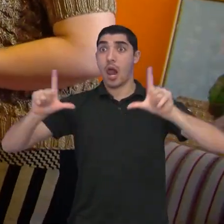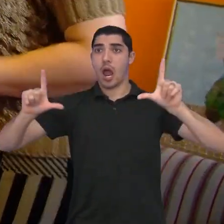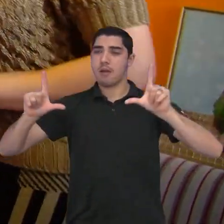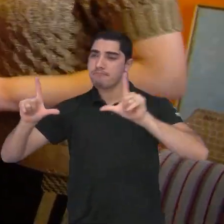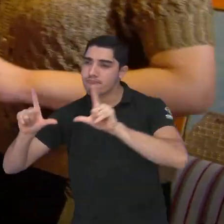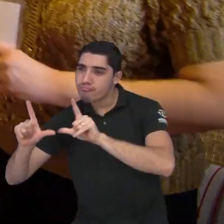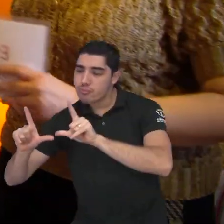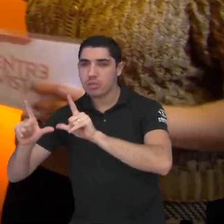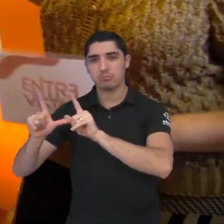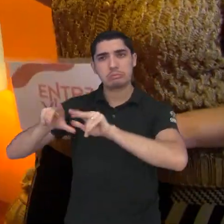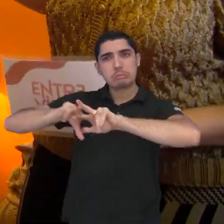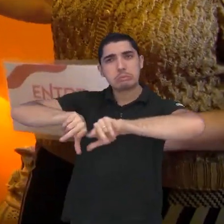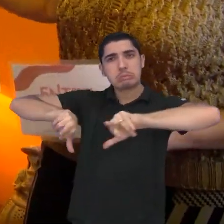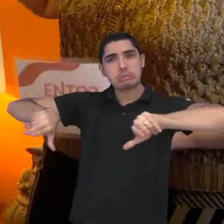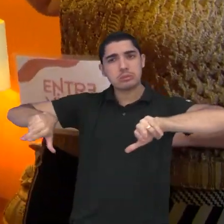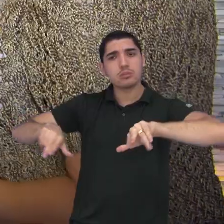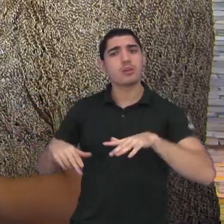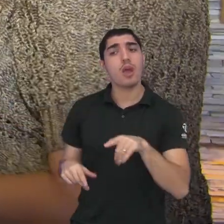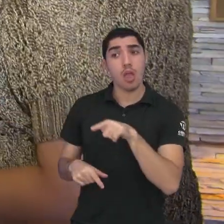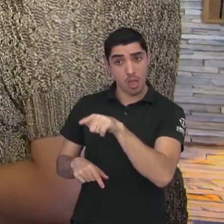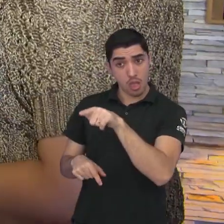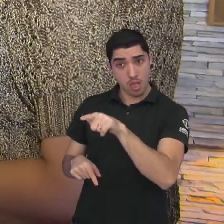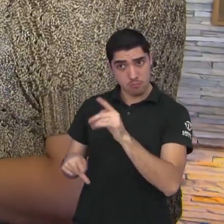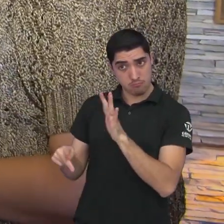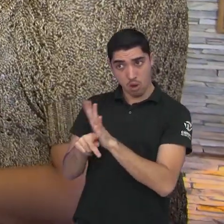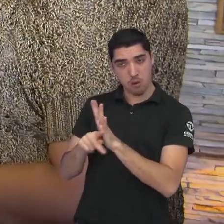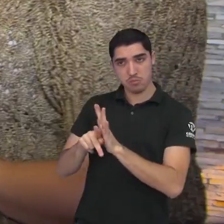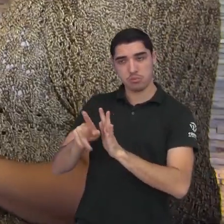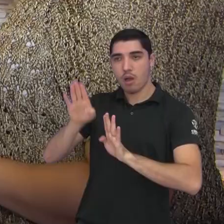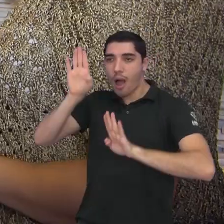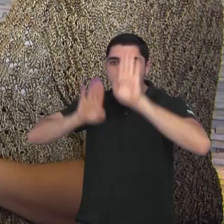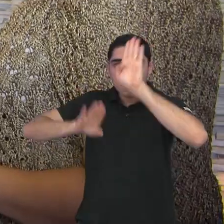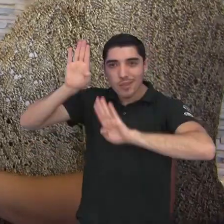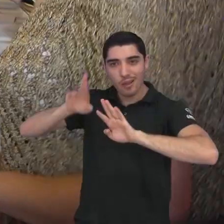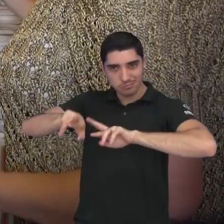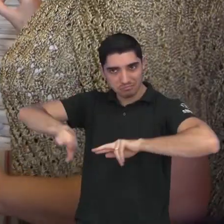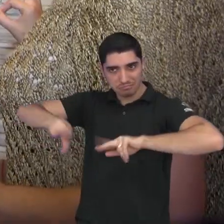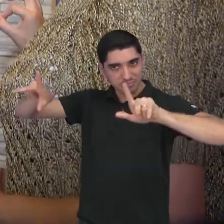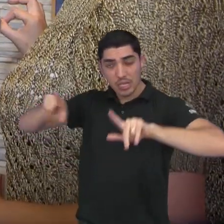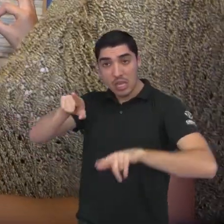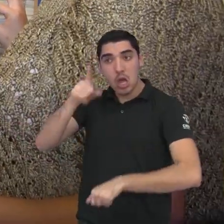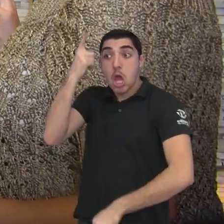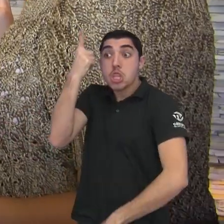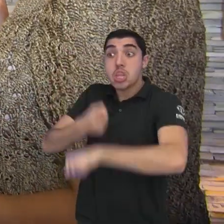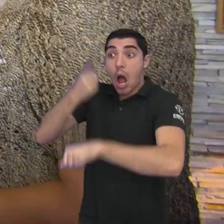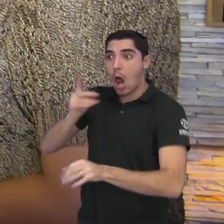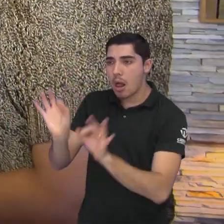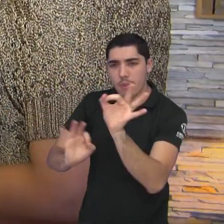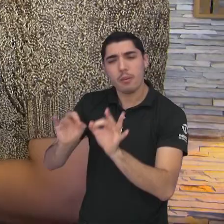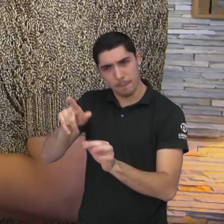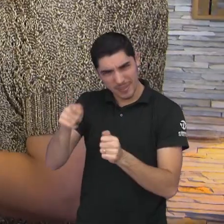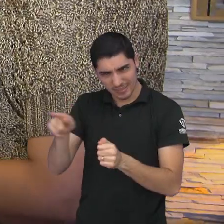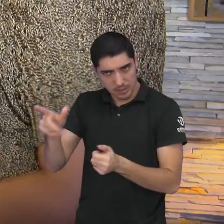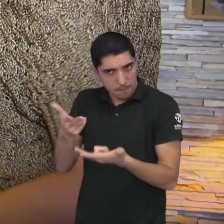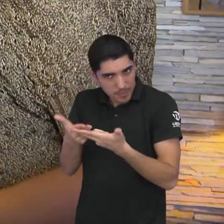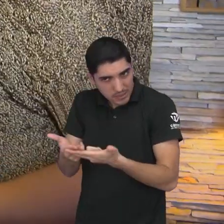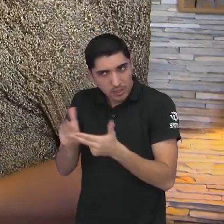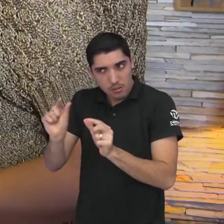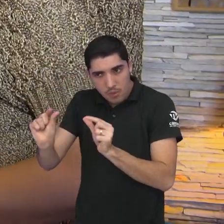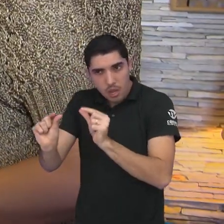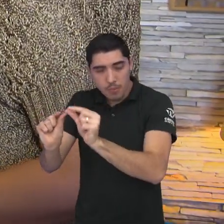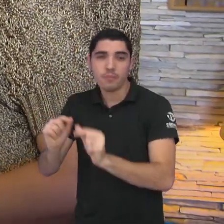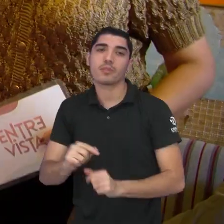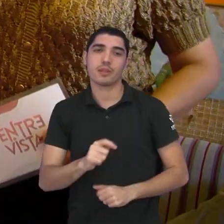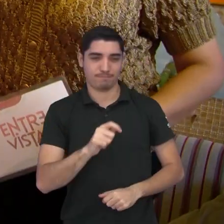também, tem diversos tamanhos. Certo. Isso é abstrato. Abstrato. E não é imediatista, né? Não. O mosaico, você tem que ter